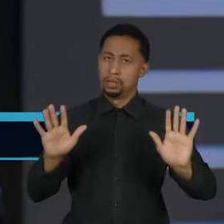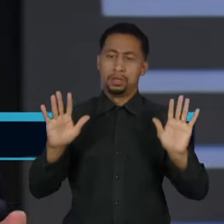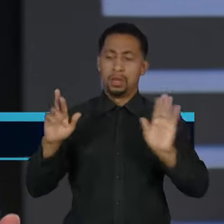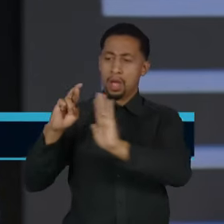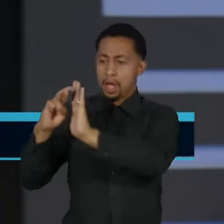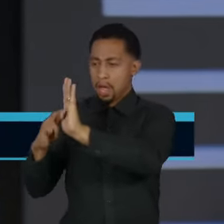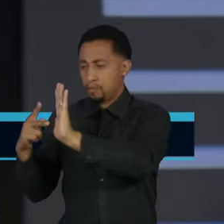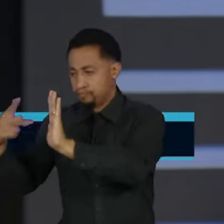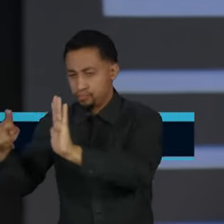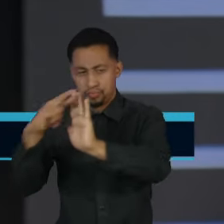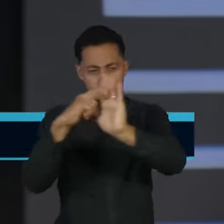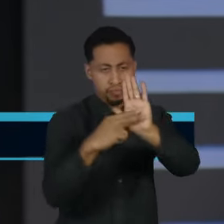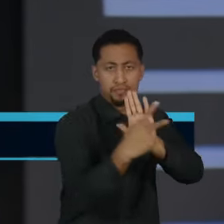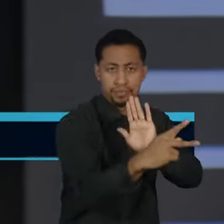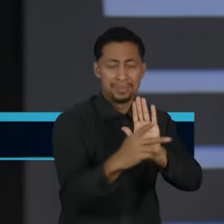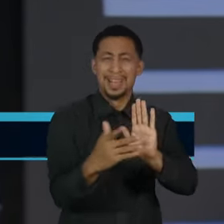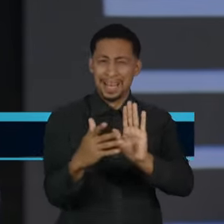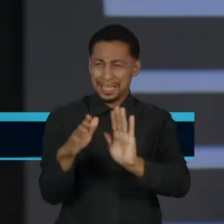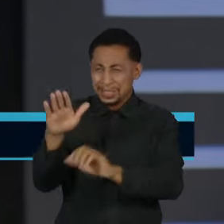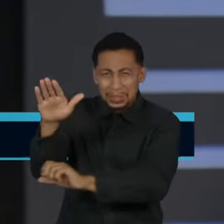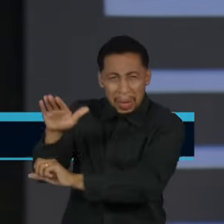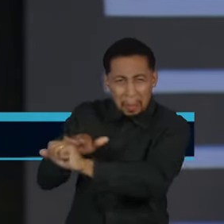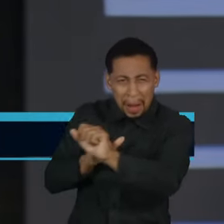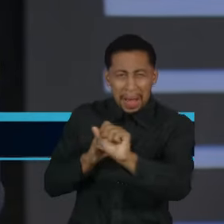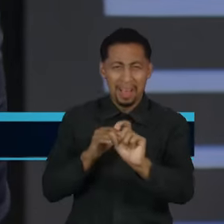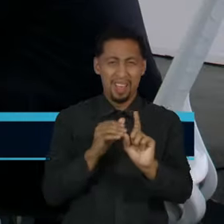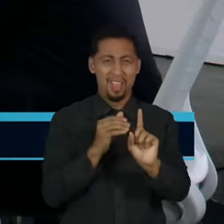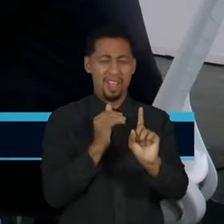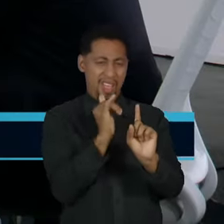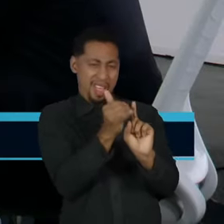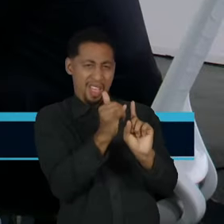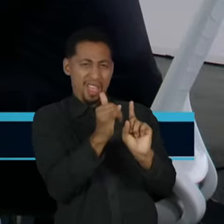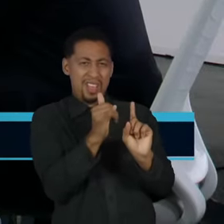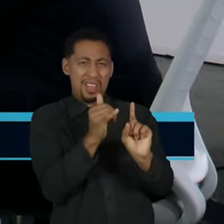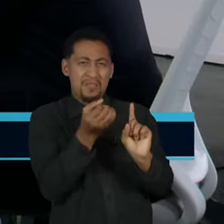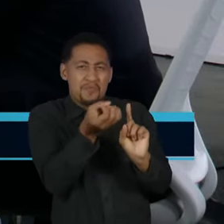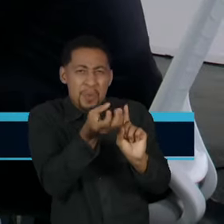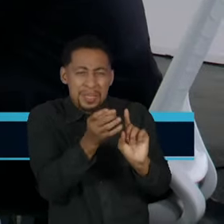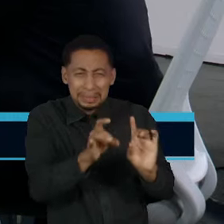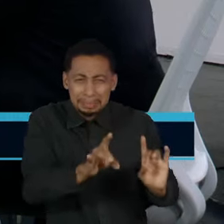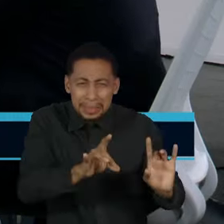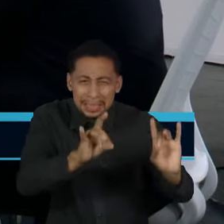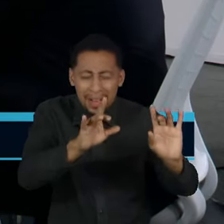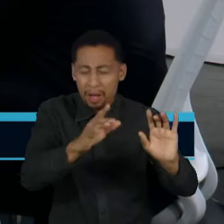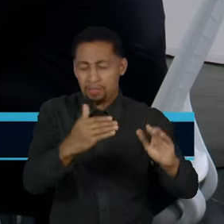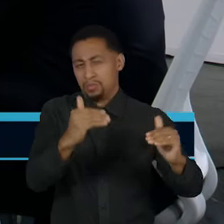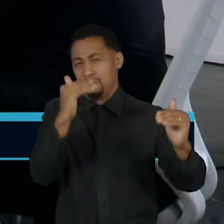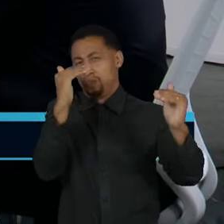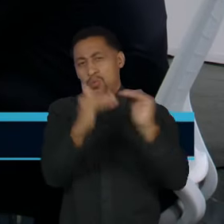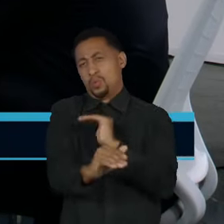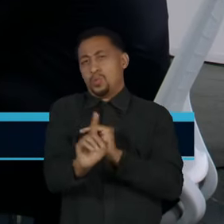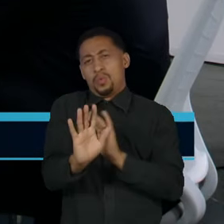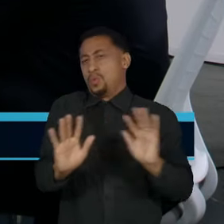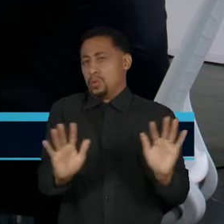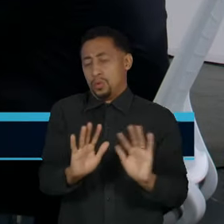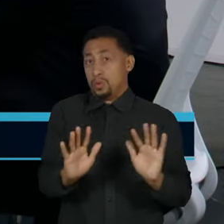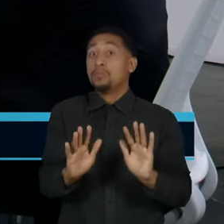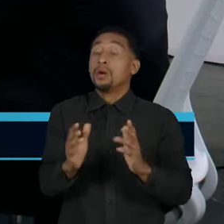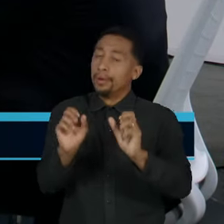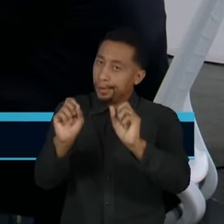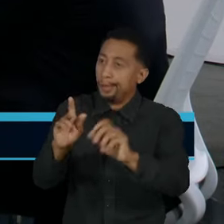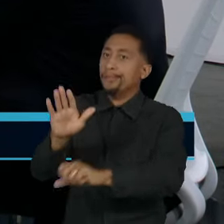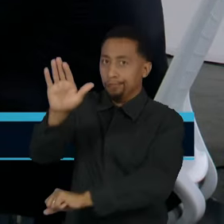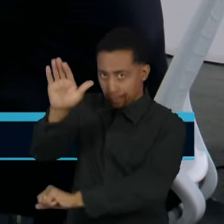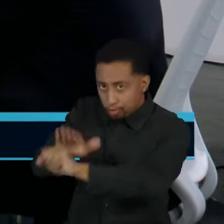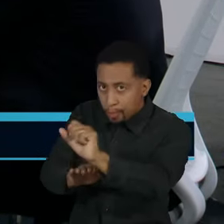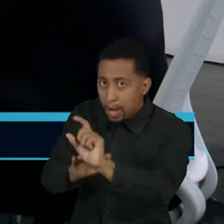nenhum tipo de foro privilegiado. Agora, já que você quer, ele tem que ser vinculado à atividade precípua daquela função